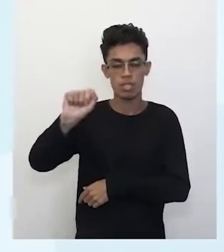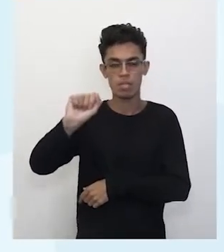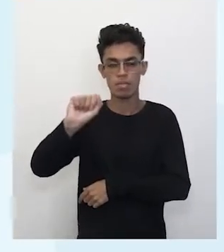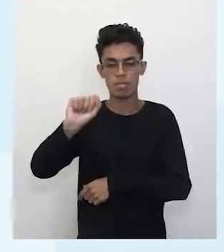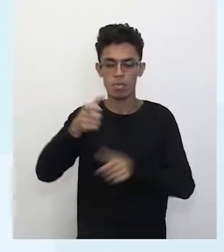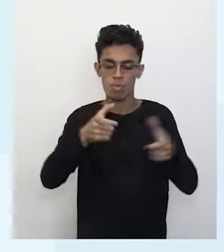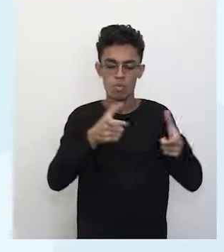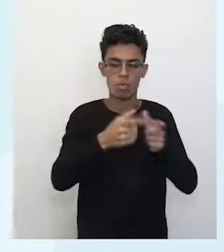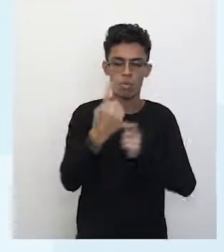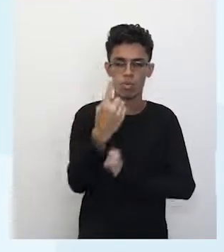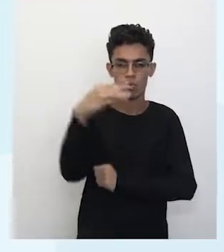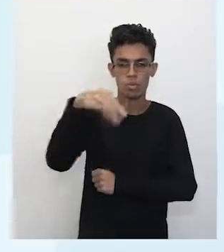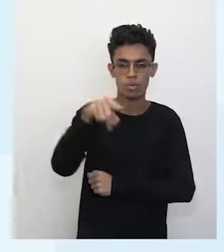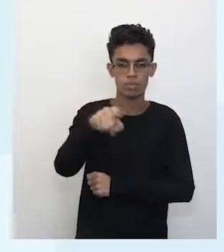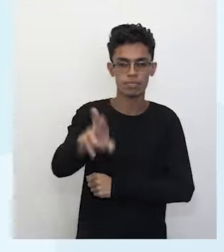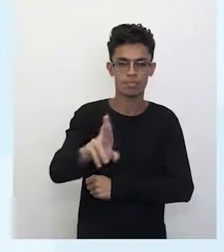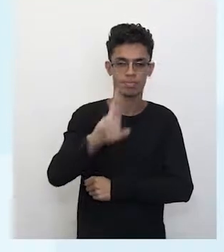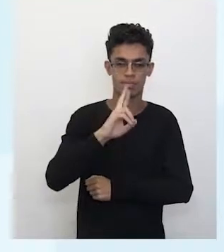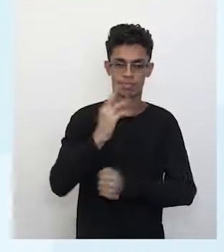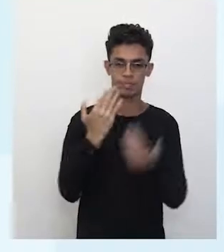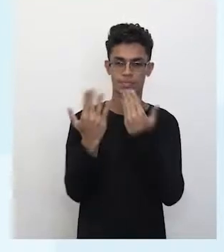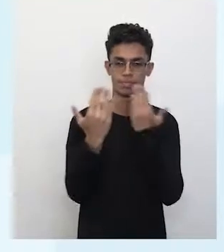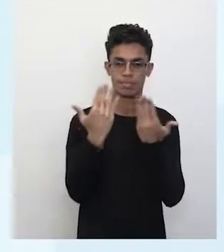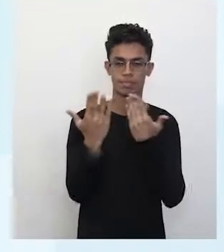dar um minutinho aí para a gente discutir.